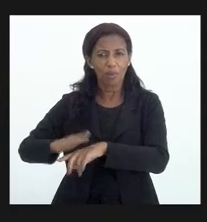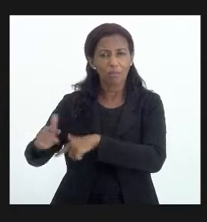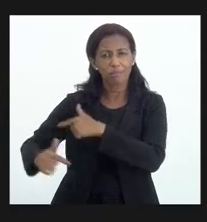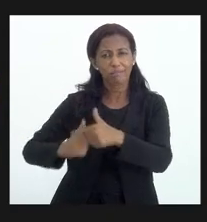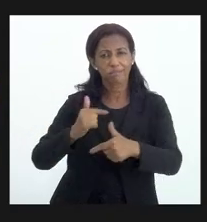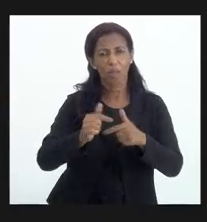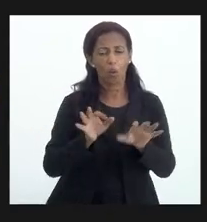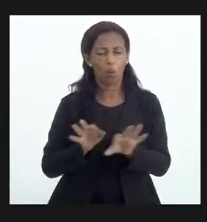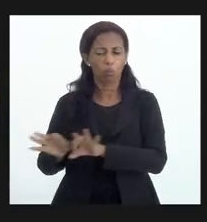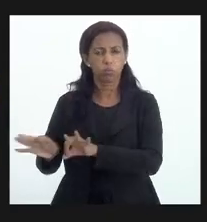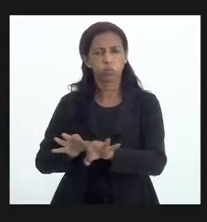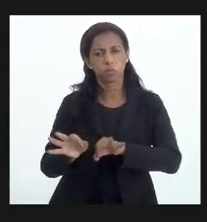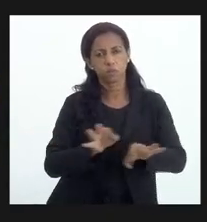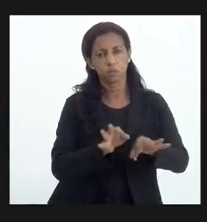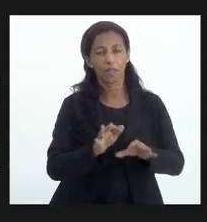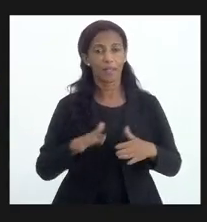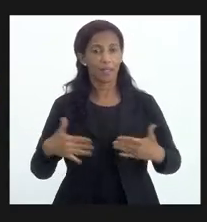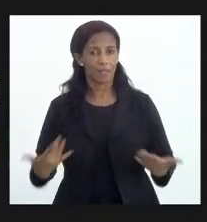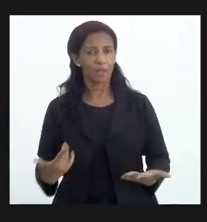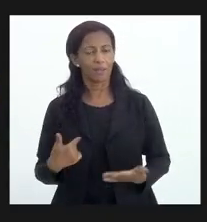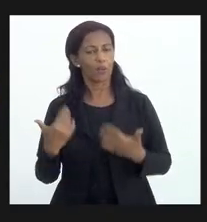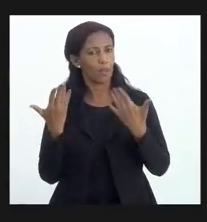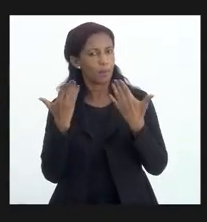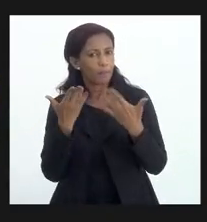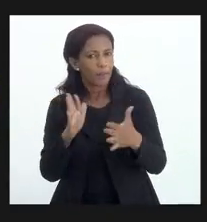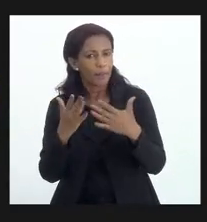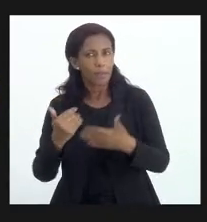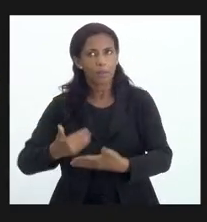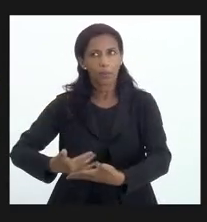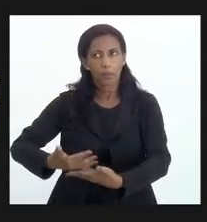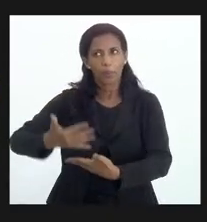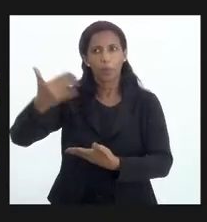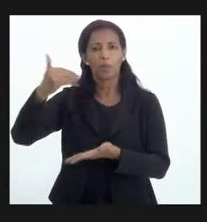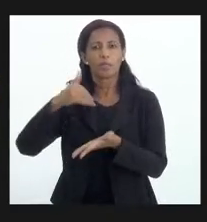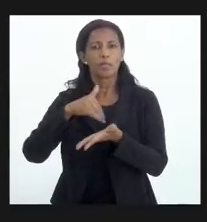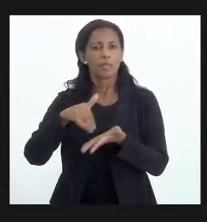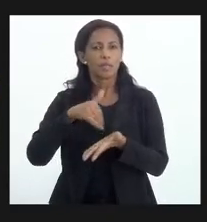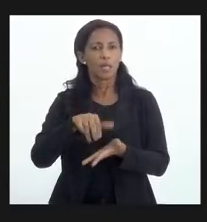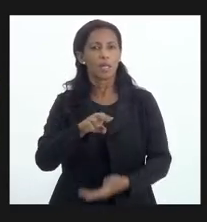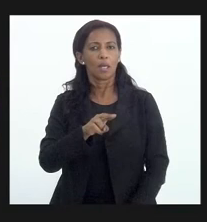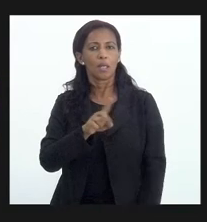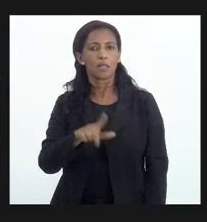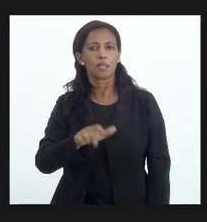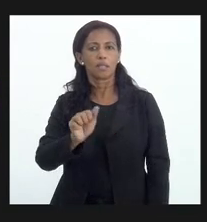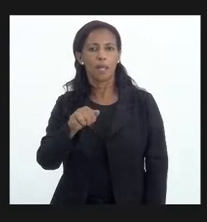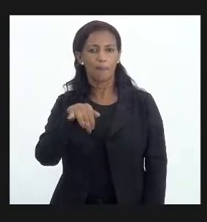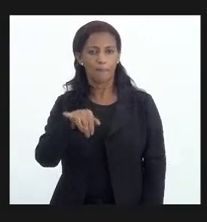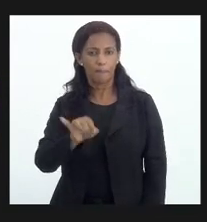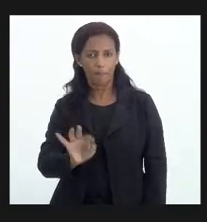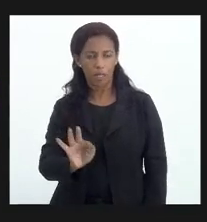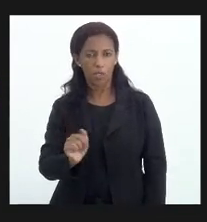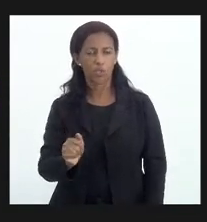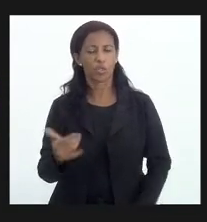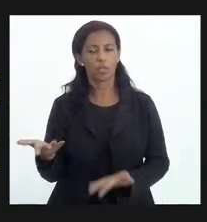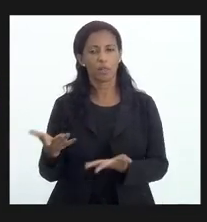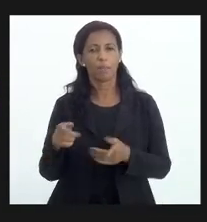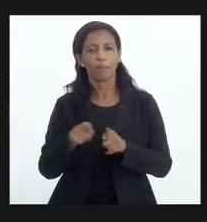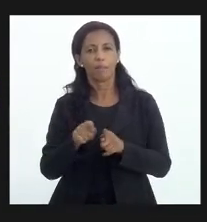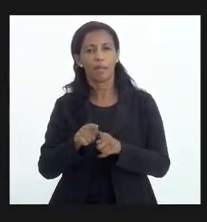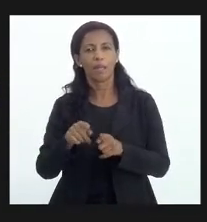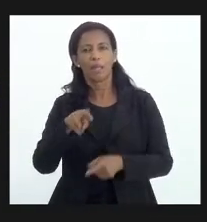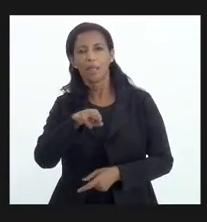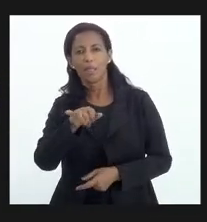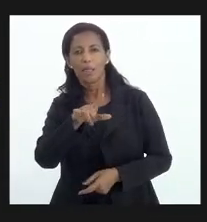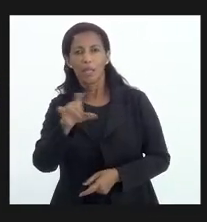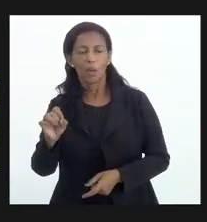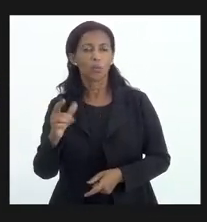com planejamento. Então, eu quero elogiar a apresentação do secretário Zamit e aí na presença do secretário Nelson, que nos fez uma